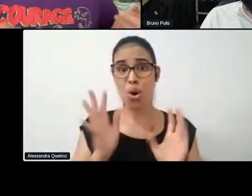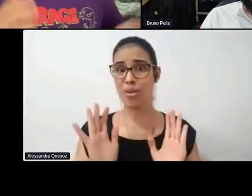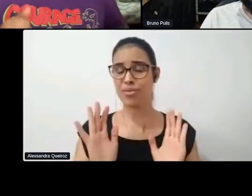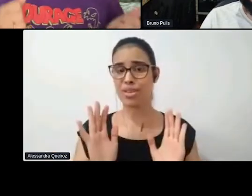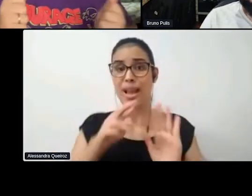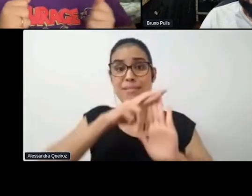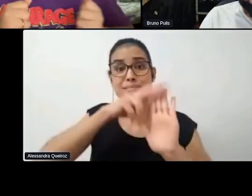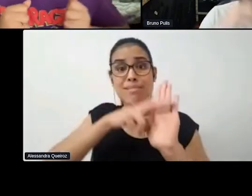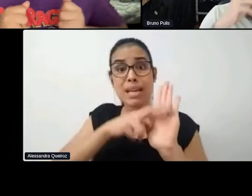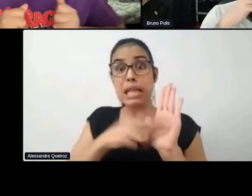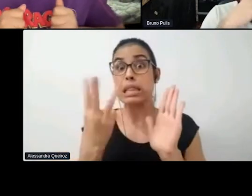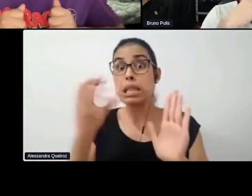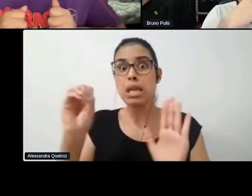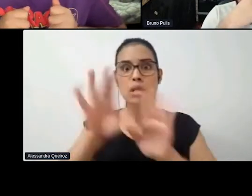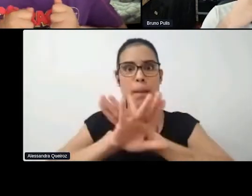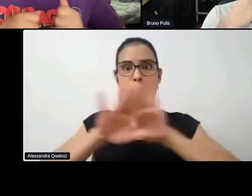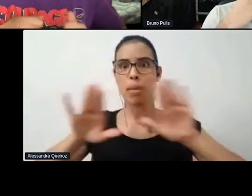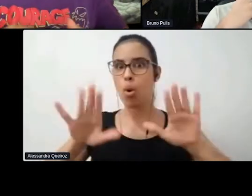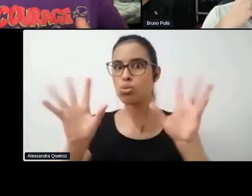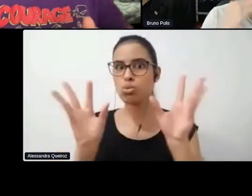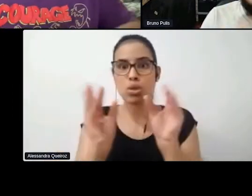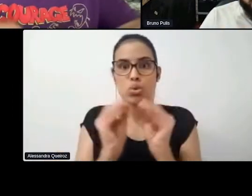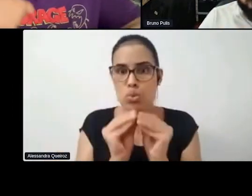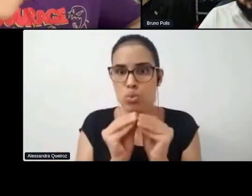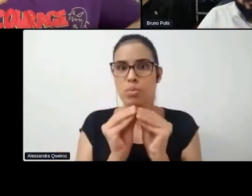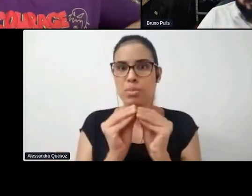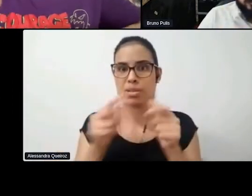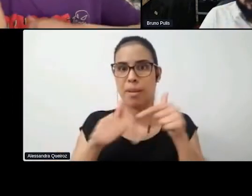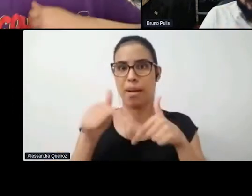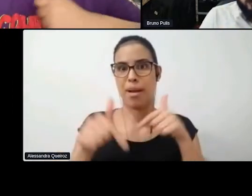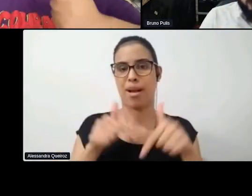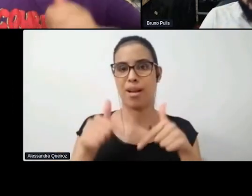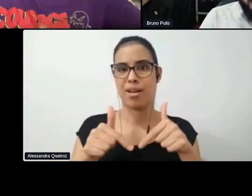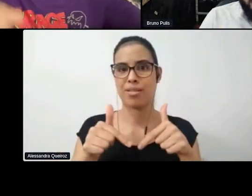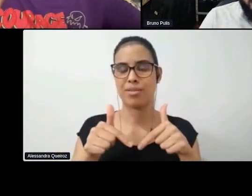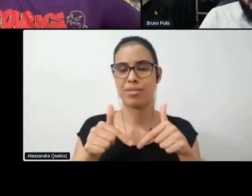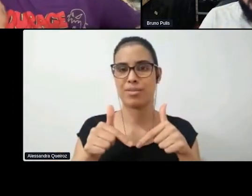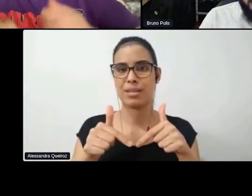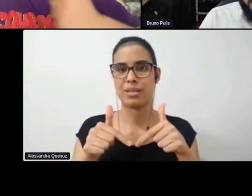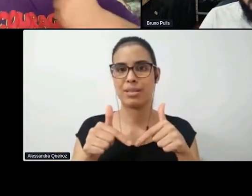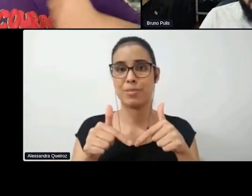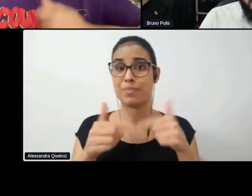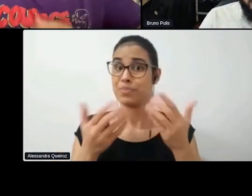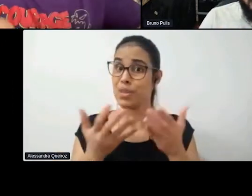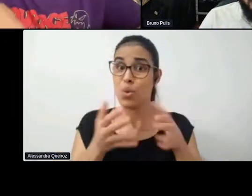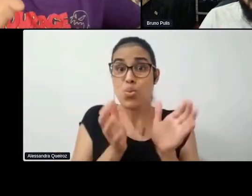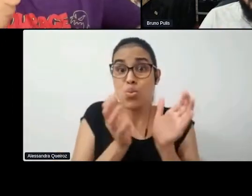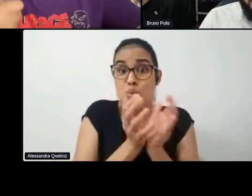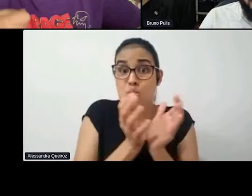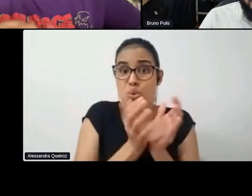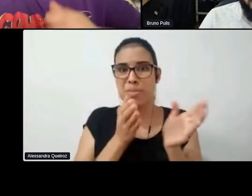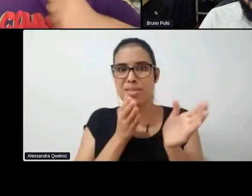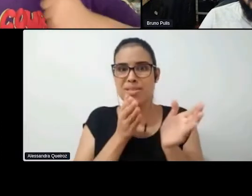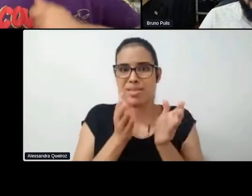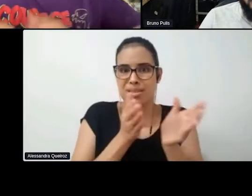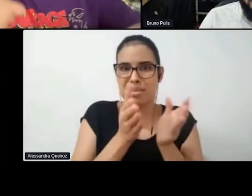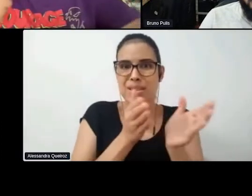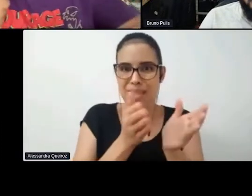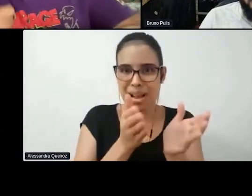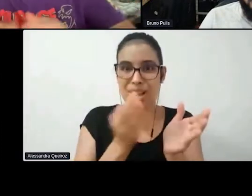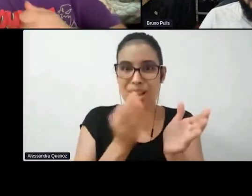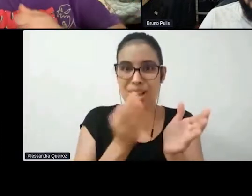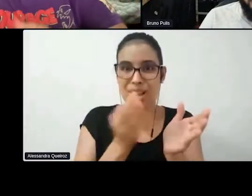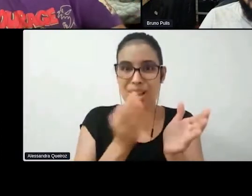já Sim. reduz o trabalho. E são coisas que a equipe vai trazendo, o time de acessibilidade vai se ajustando e ajustando